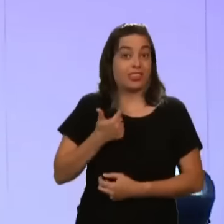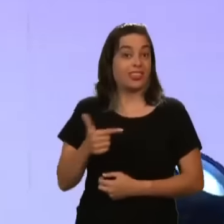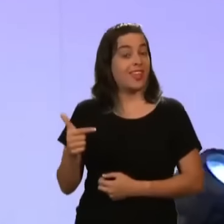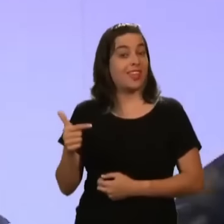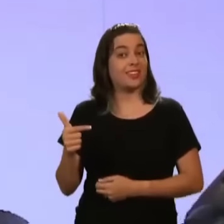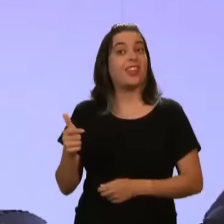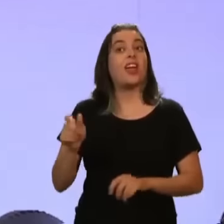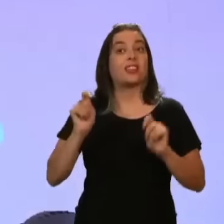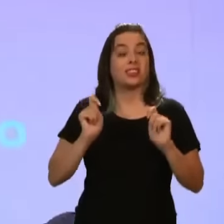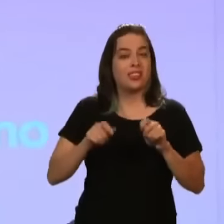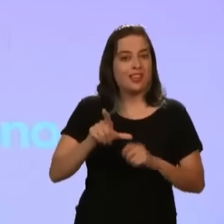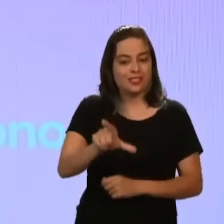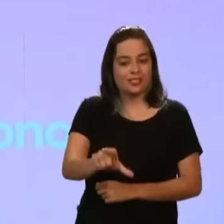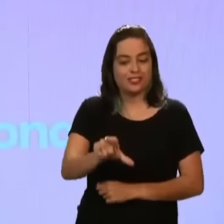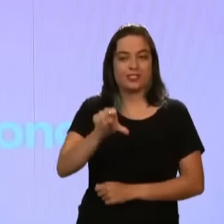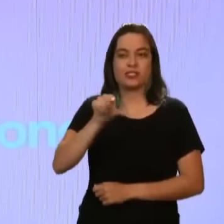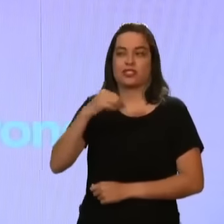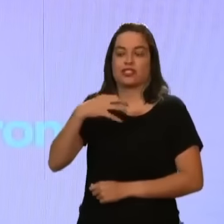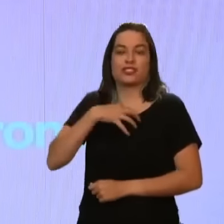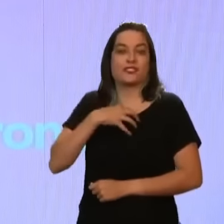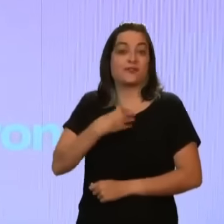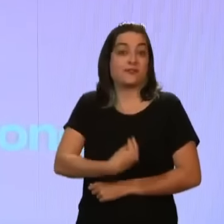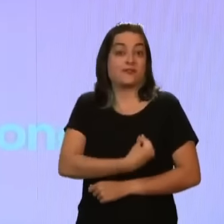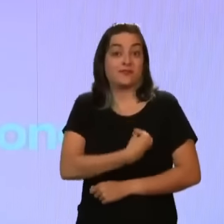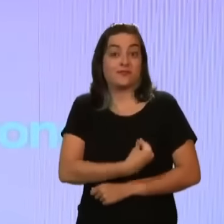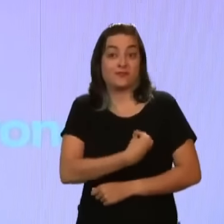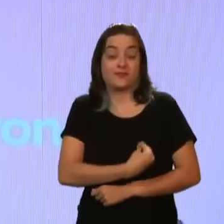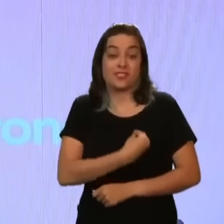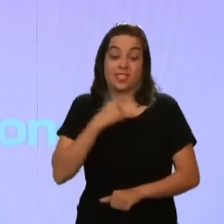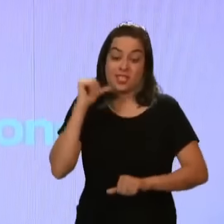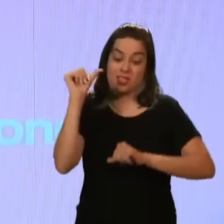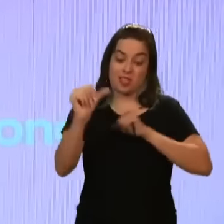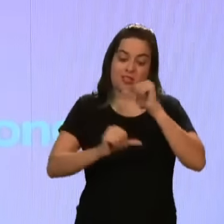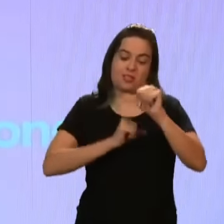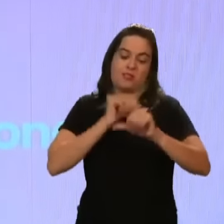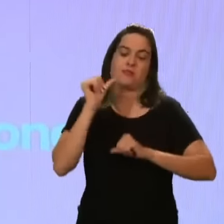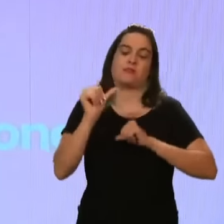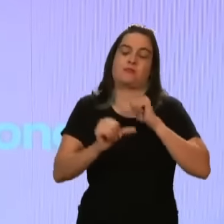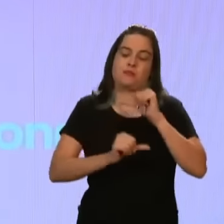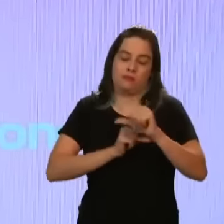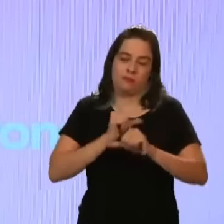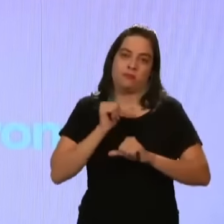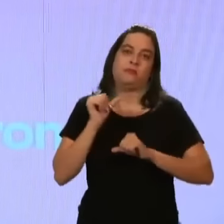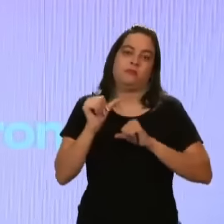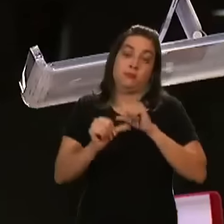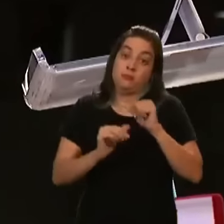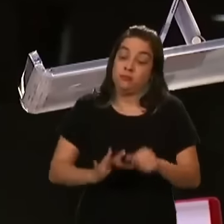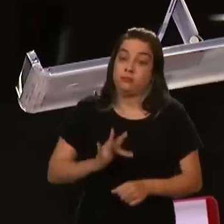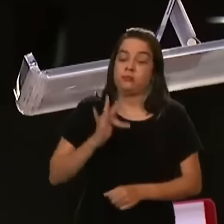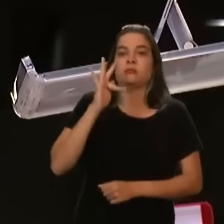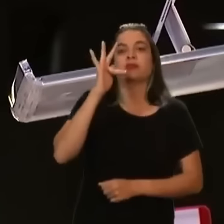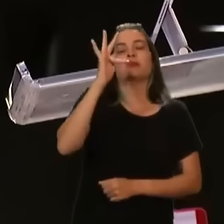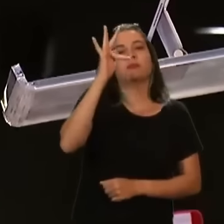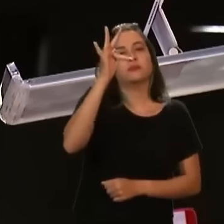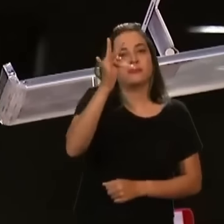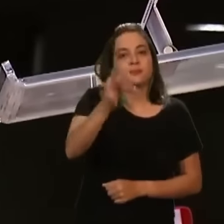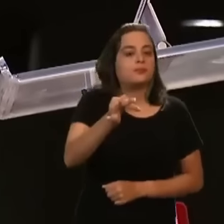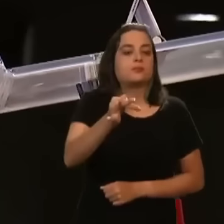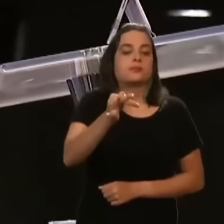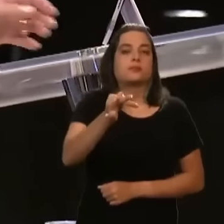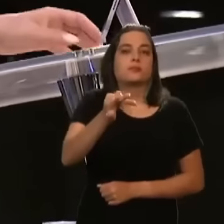também escolher uma forma de viver para transformar no futuro, né,